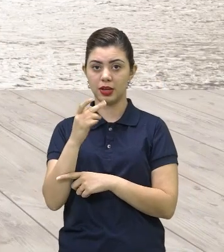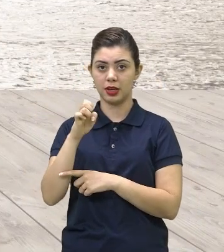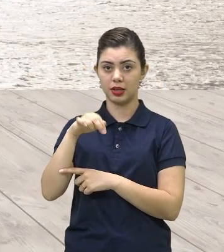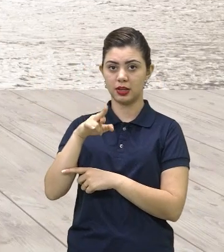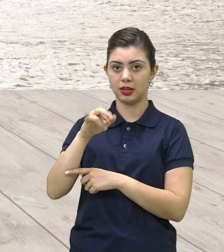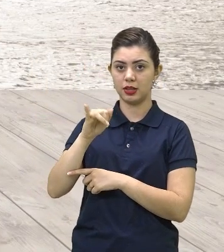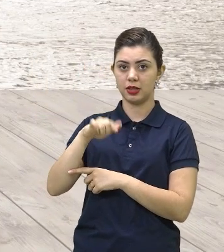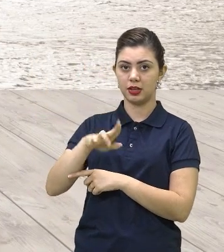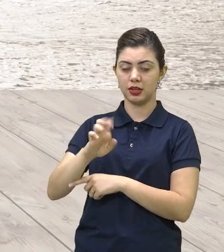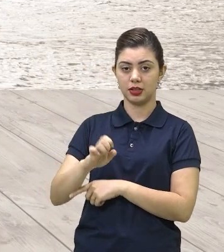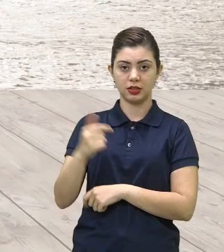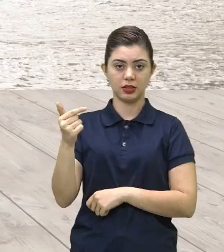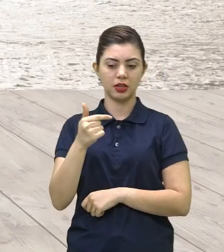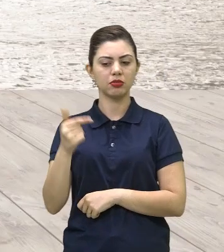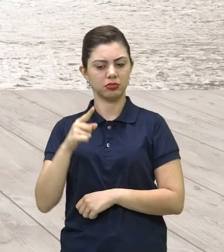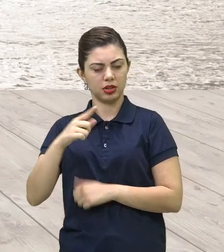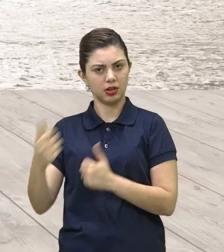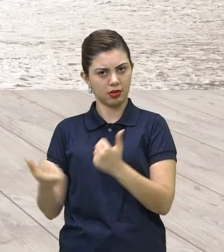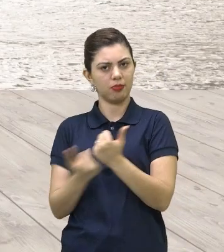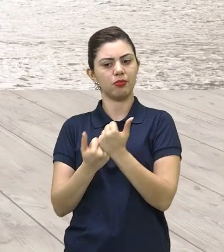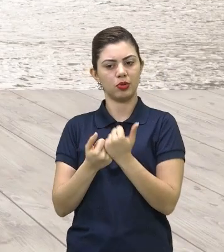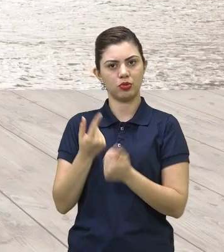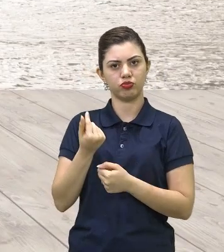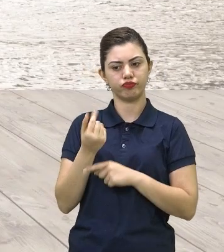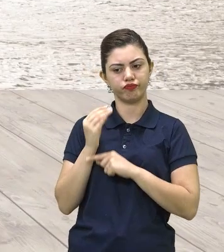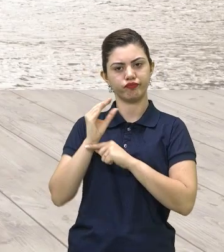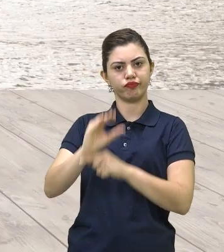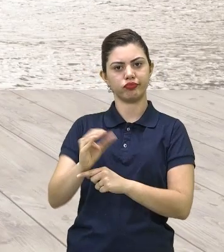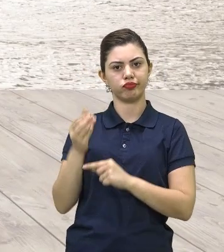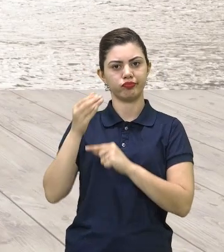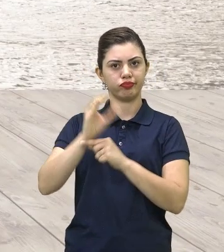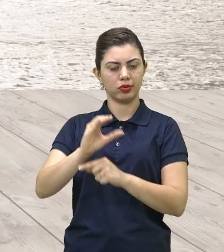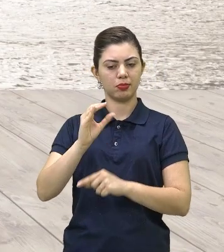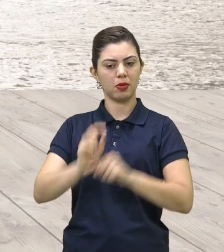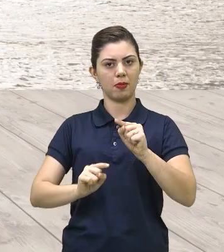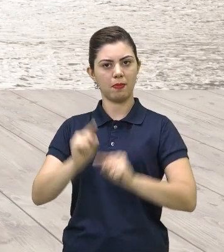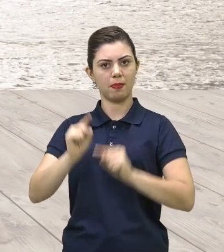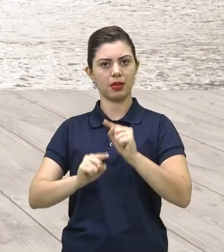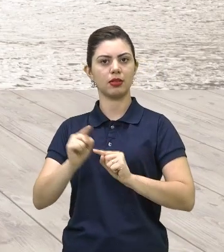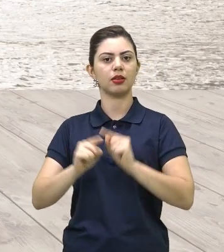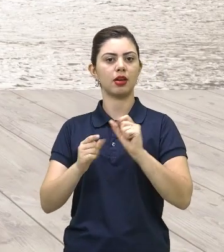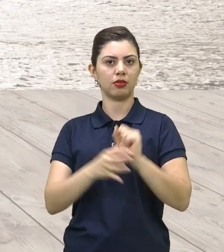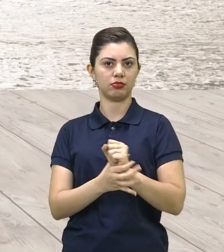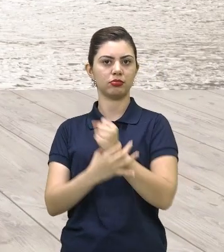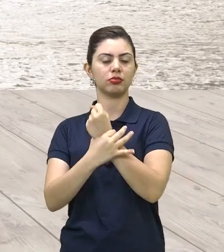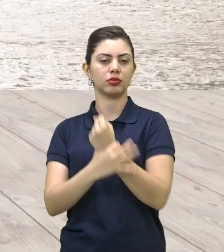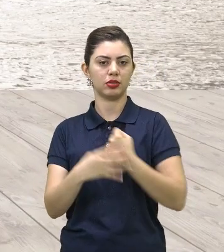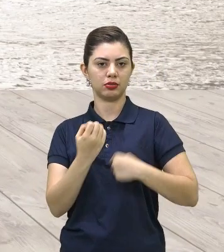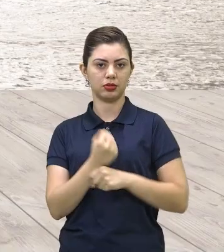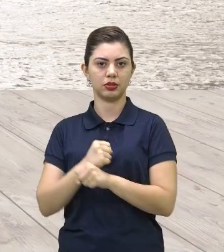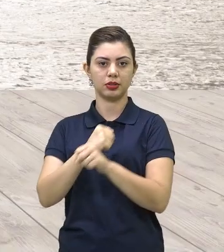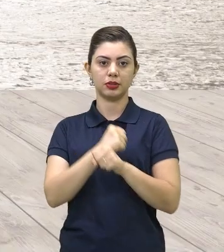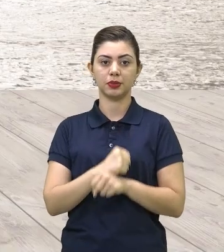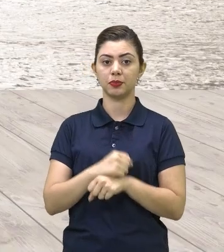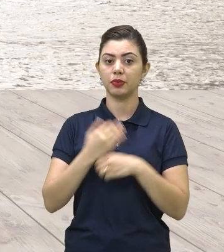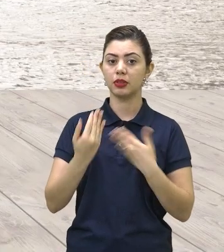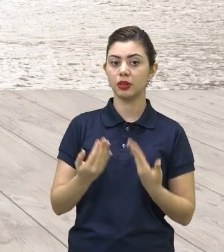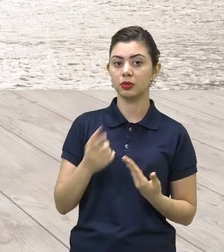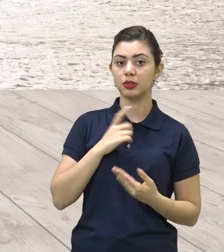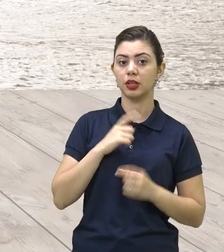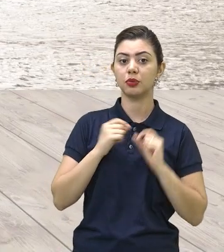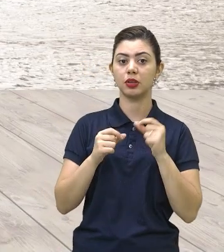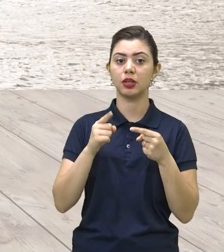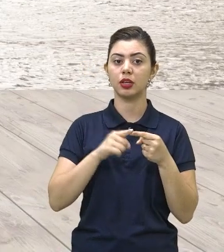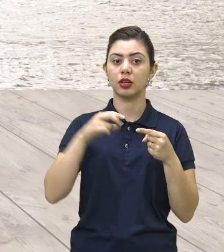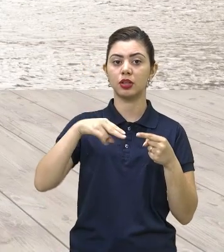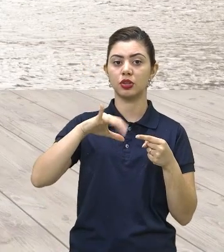essa iniciativa francesa e financiou naus e armamentos. Nicolau Durand de Villagnon